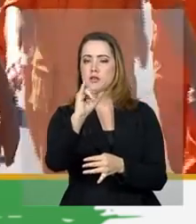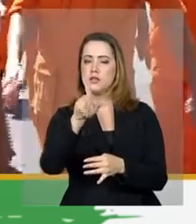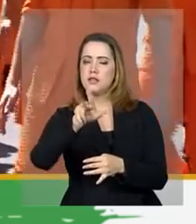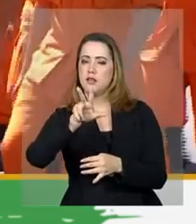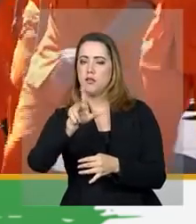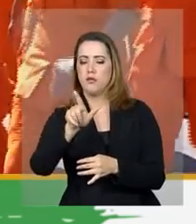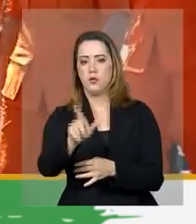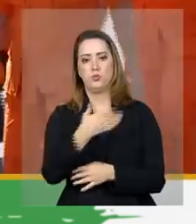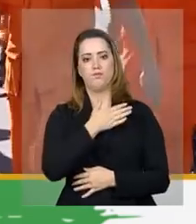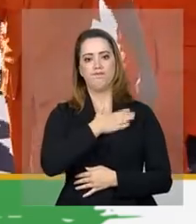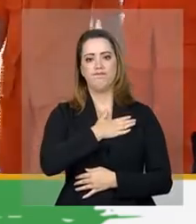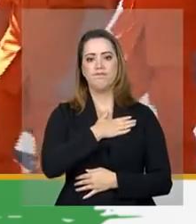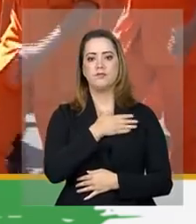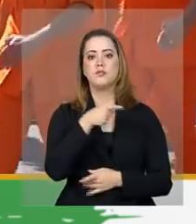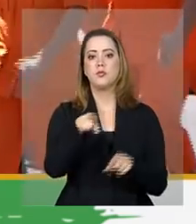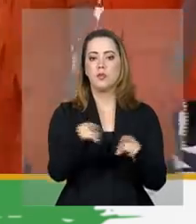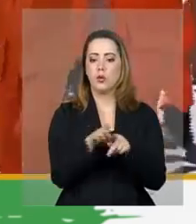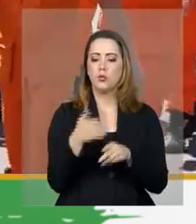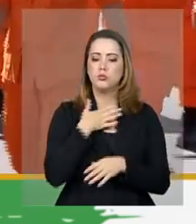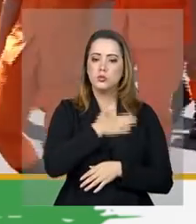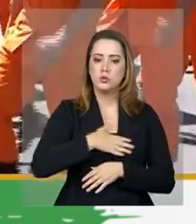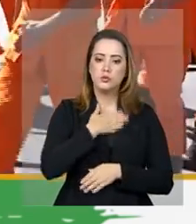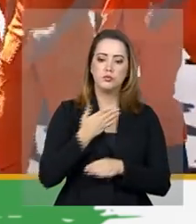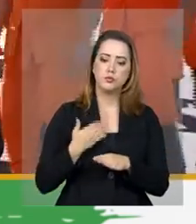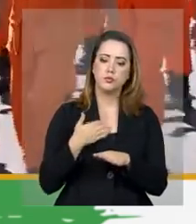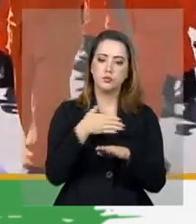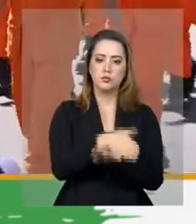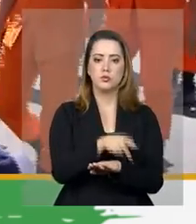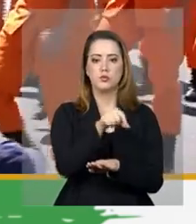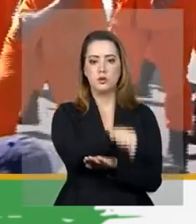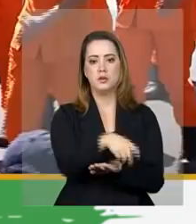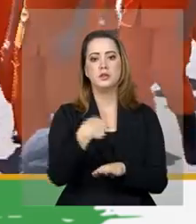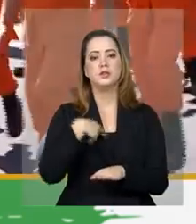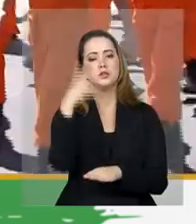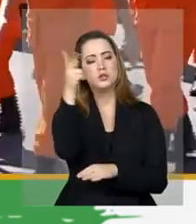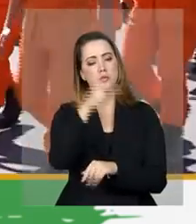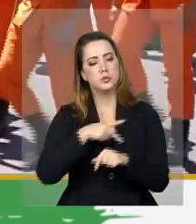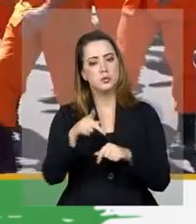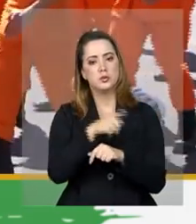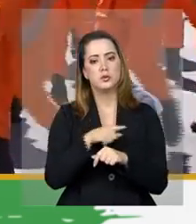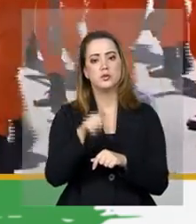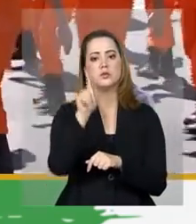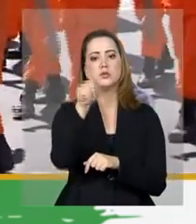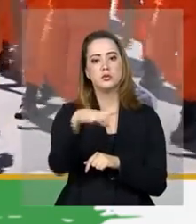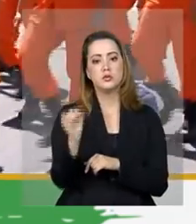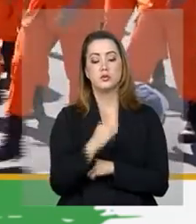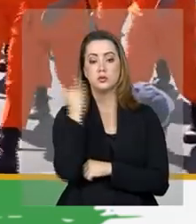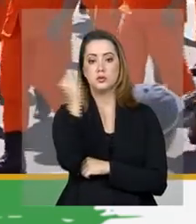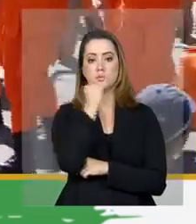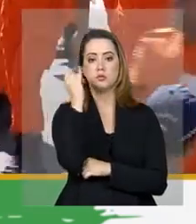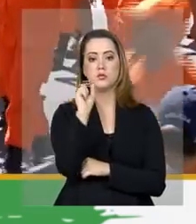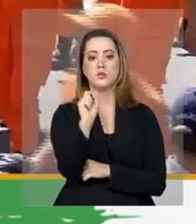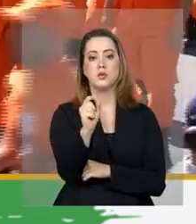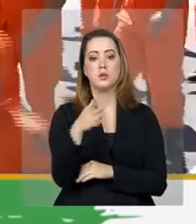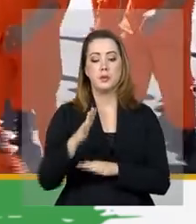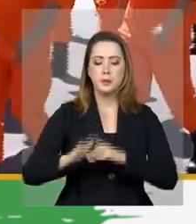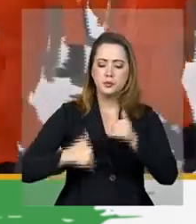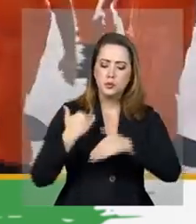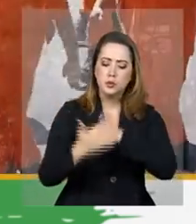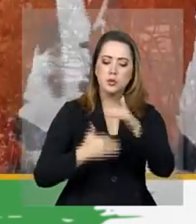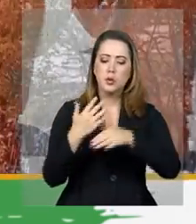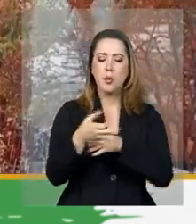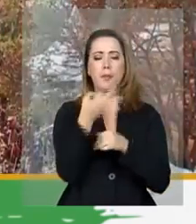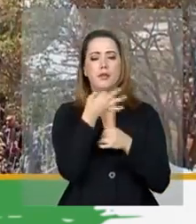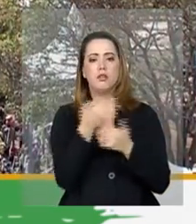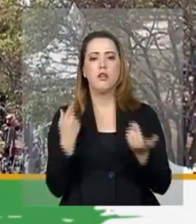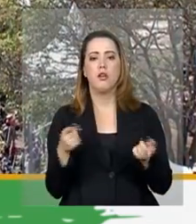gosto muito de participar dessa parte do meu país, assim. Eu acho muito importante para a formação, para a opinião e para